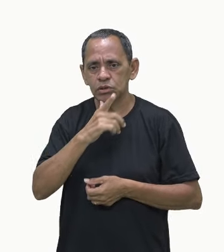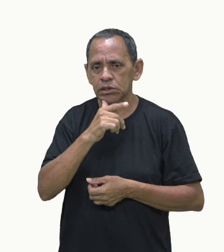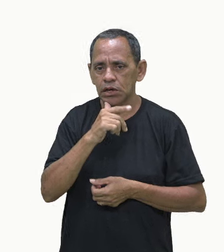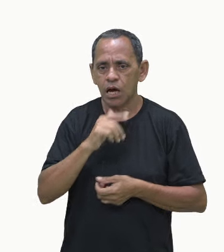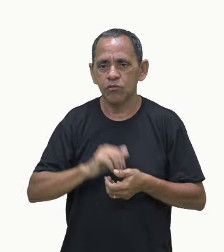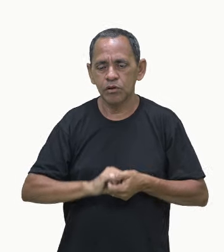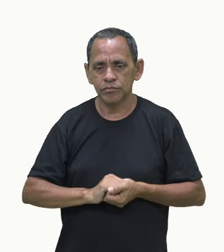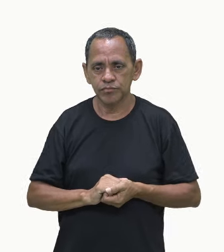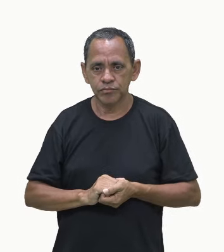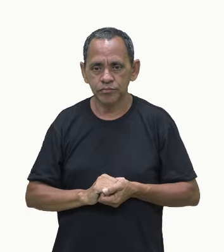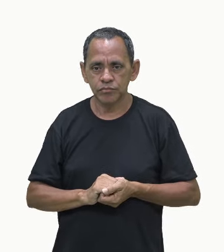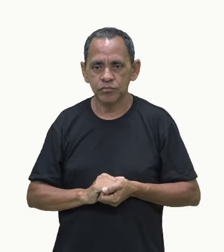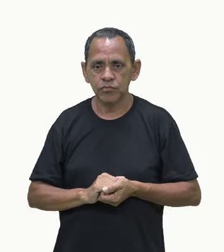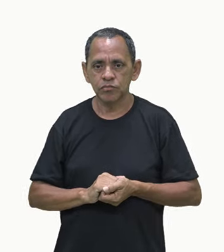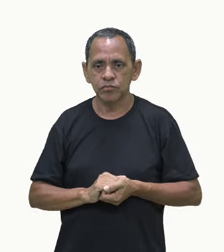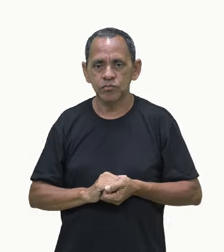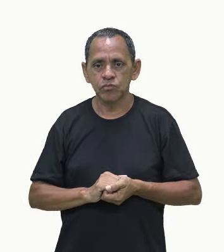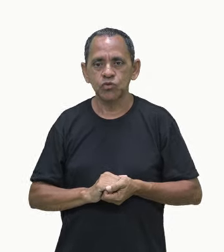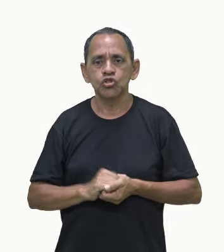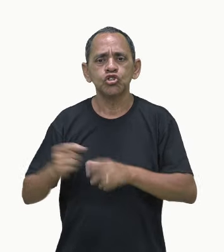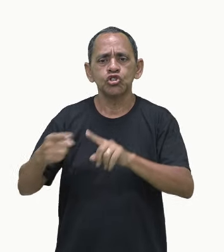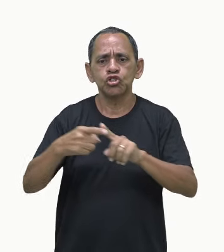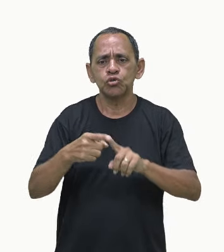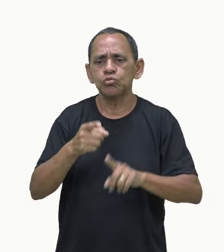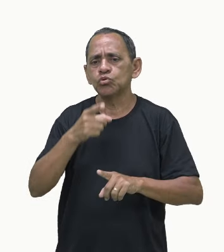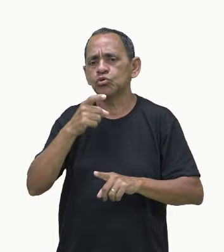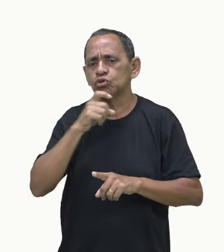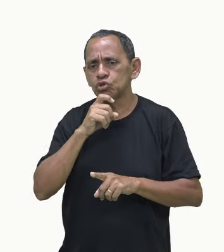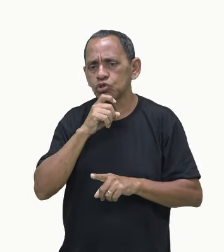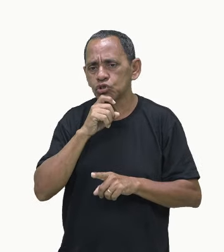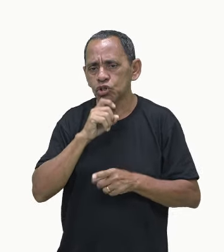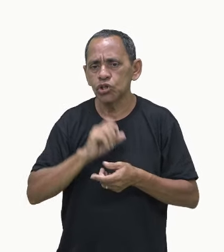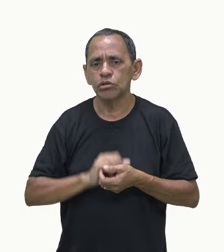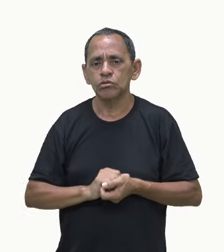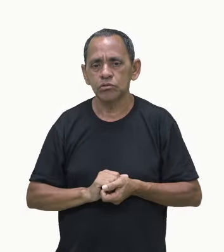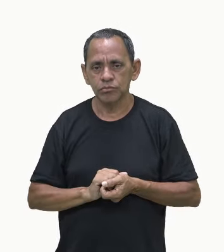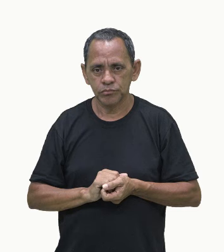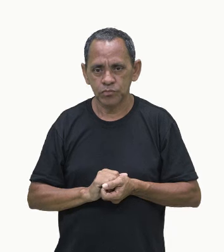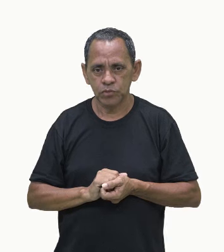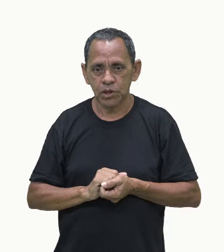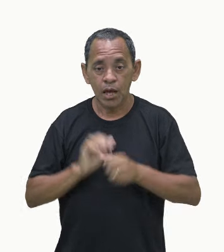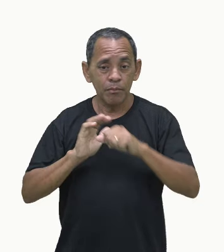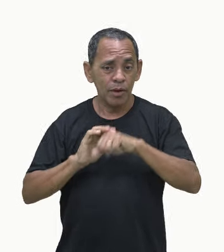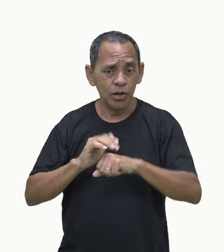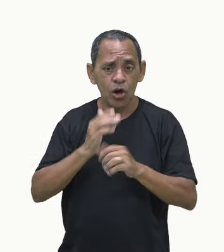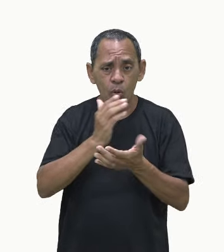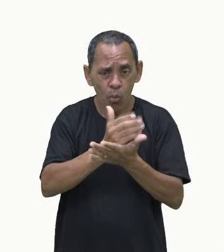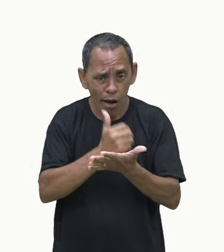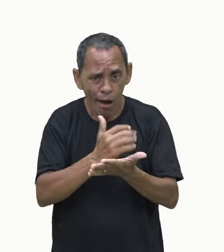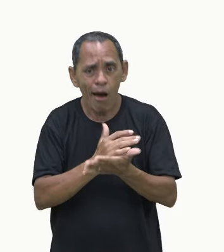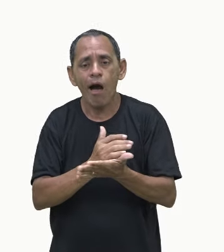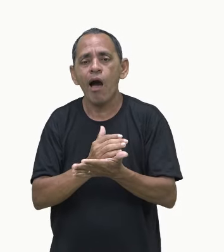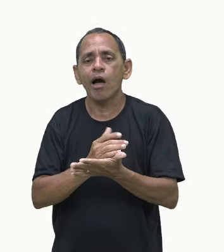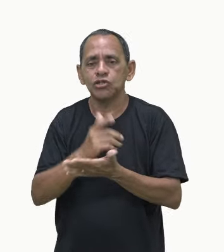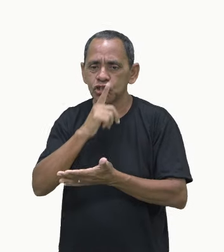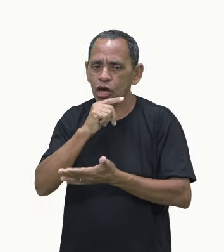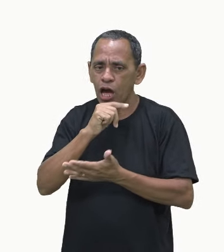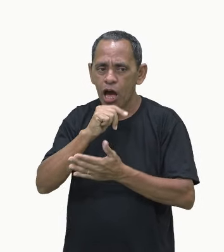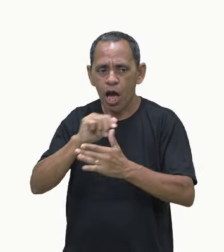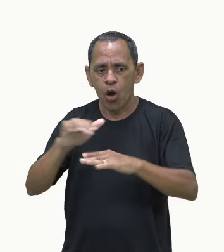não está em formato de gelo, nós temos aqui a maior parte, ó, em águas subterrâneas,